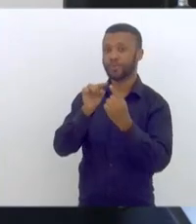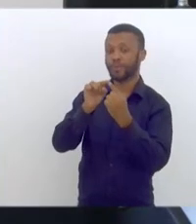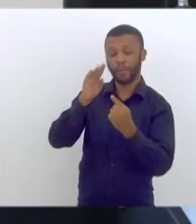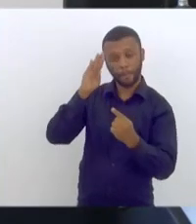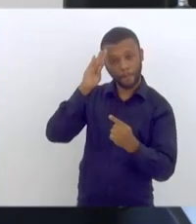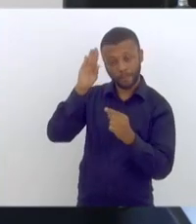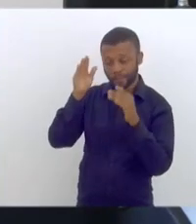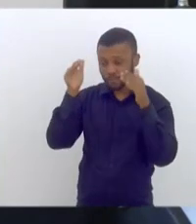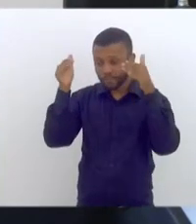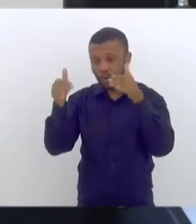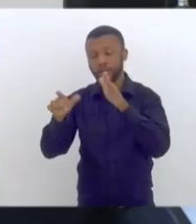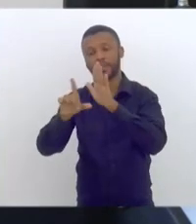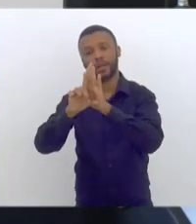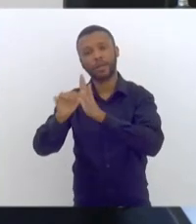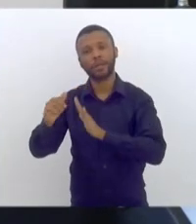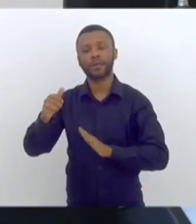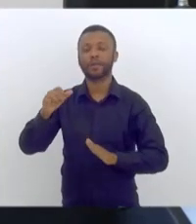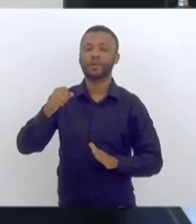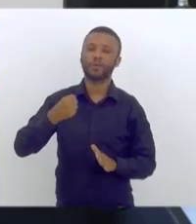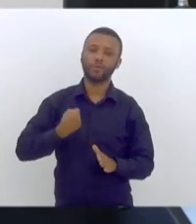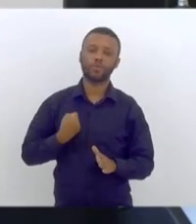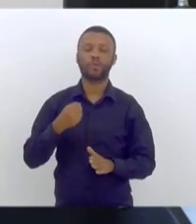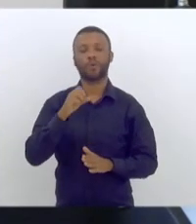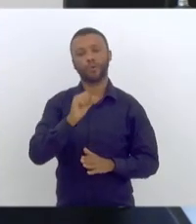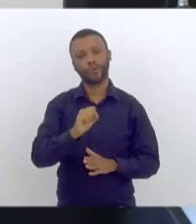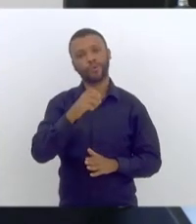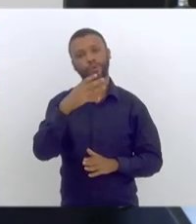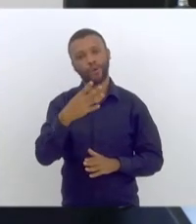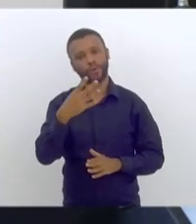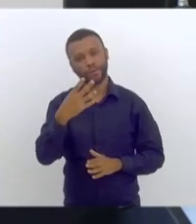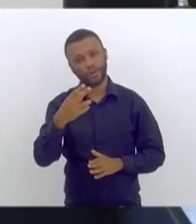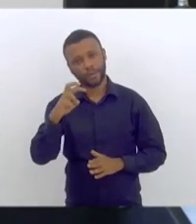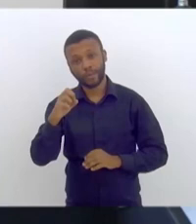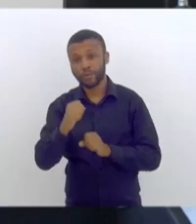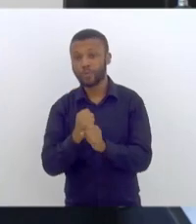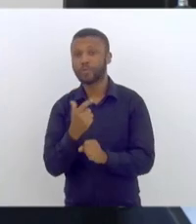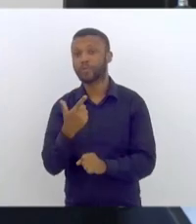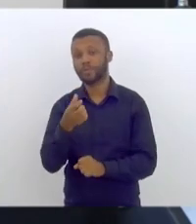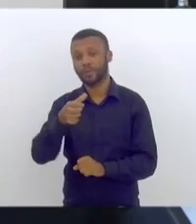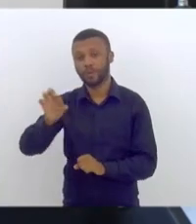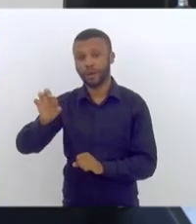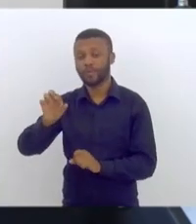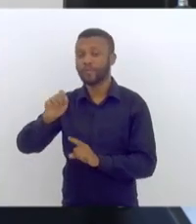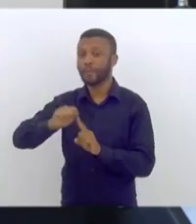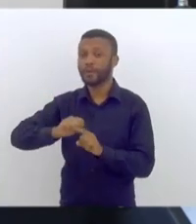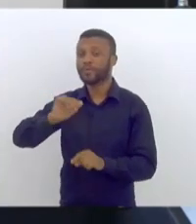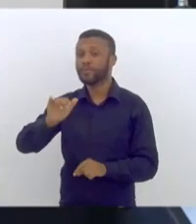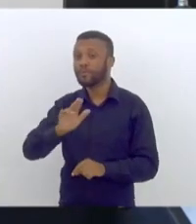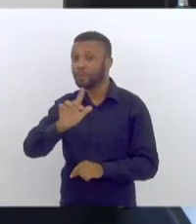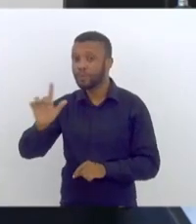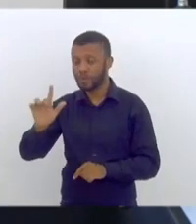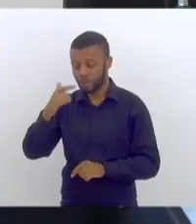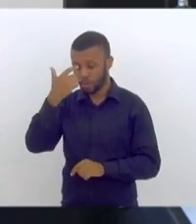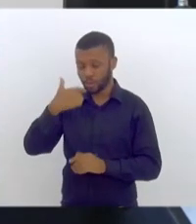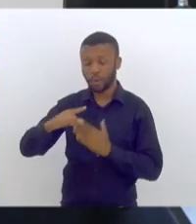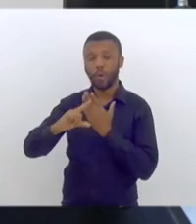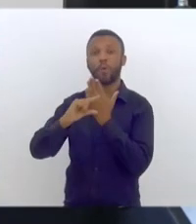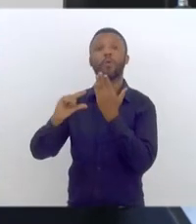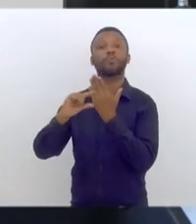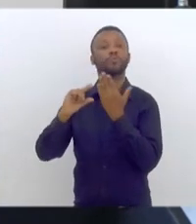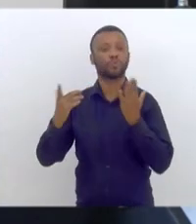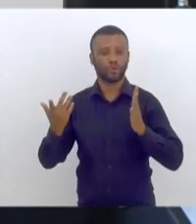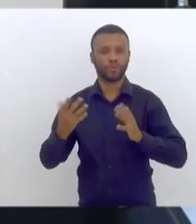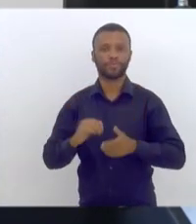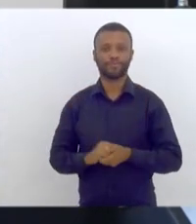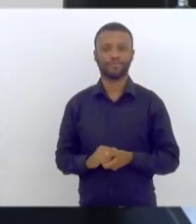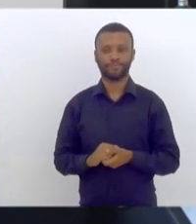os fins da lei 8445 de 3 de julho 19 do qual eu sou o autor então